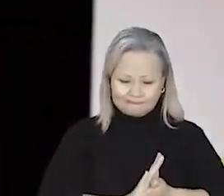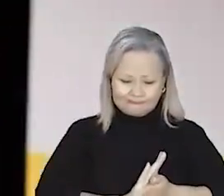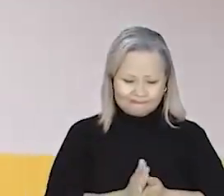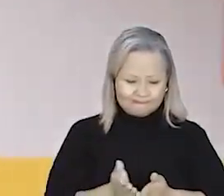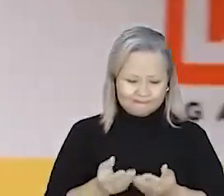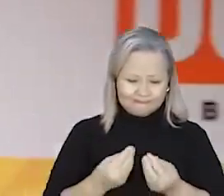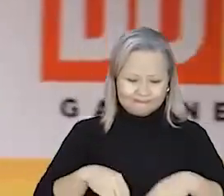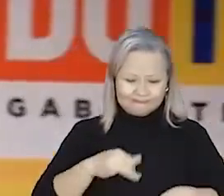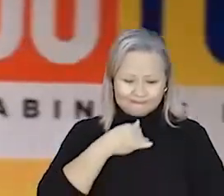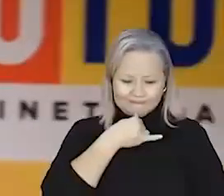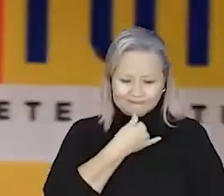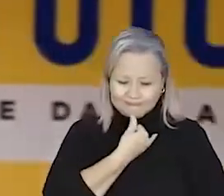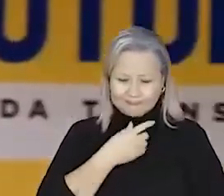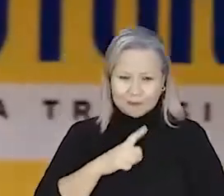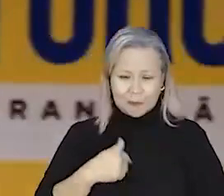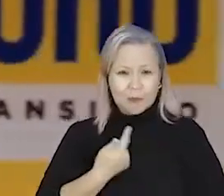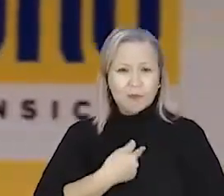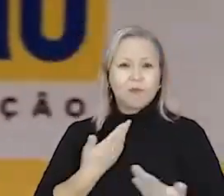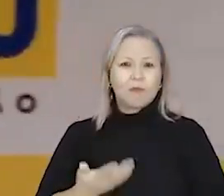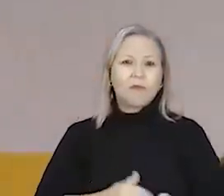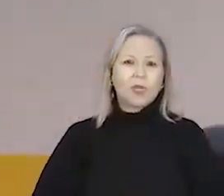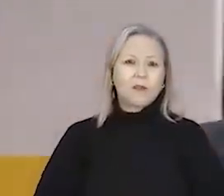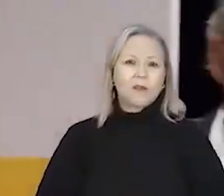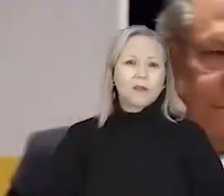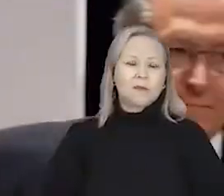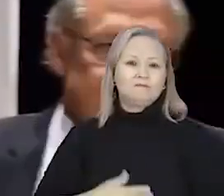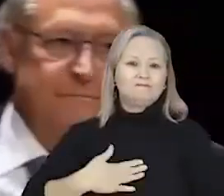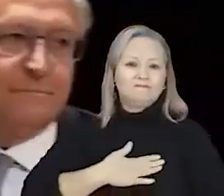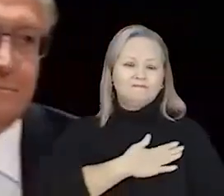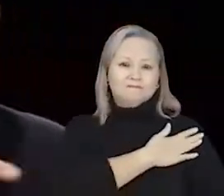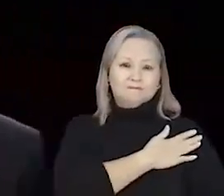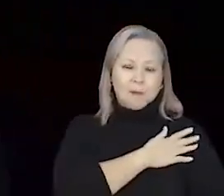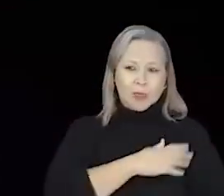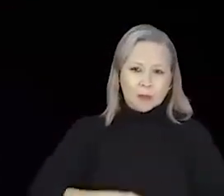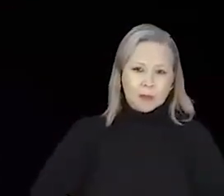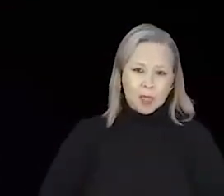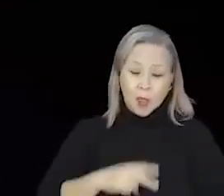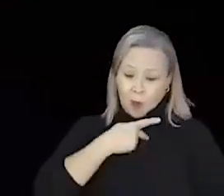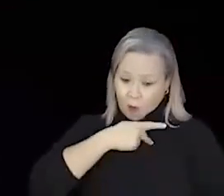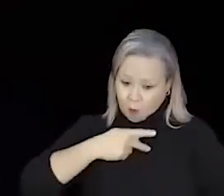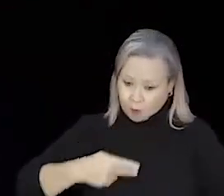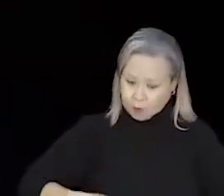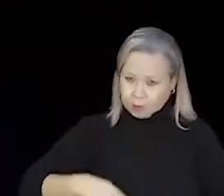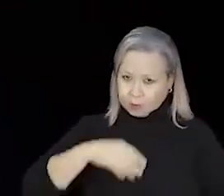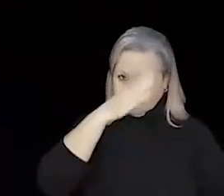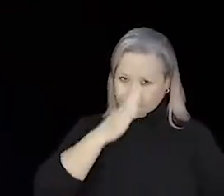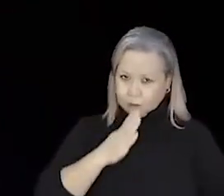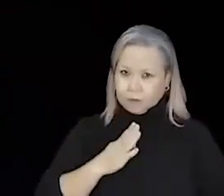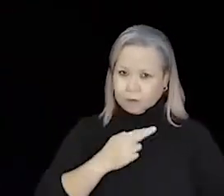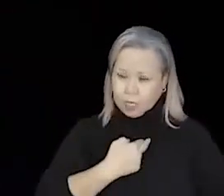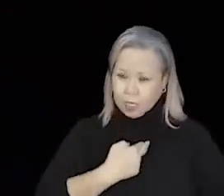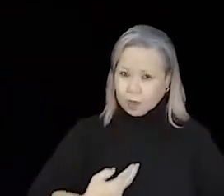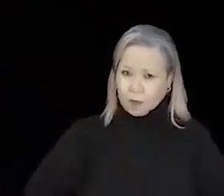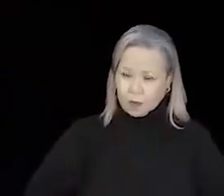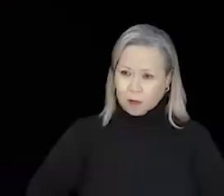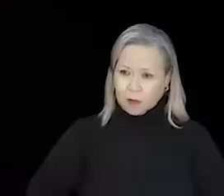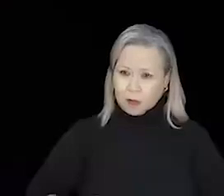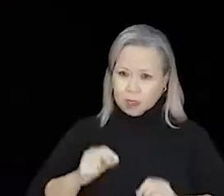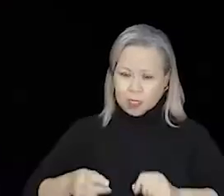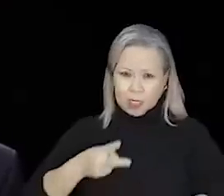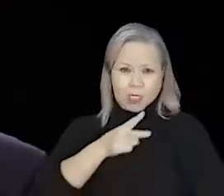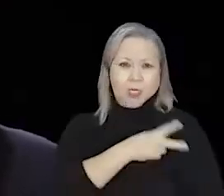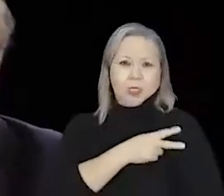deplorável para nossas Forças Armadas. Um presidente da República, que é o